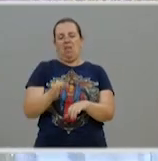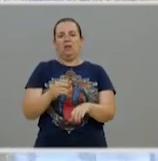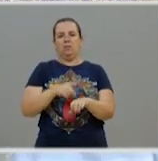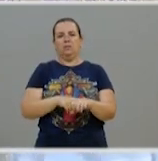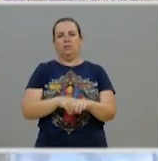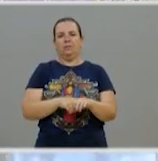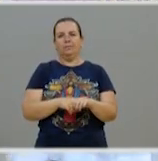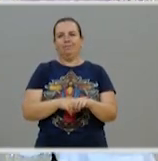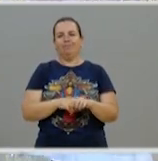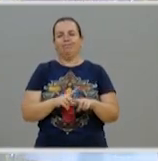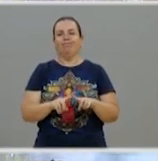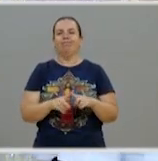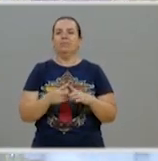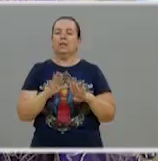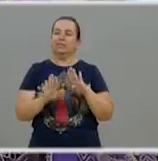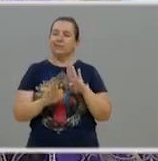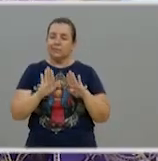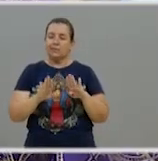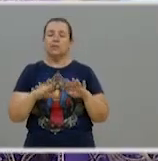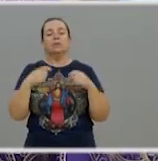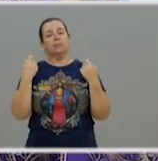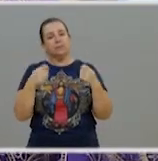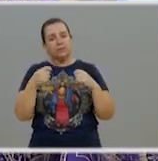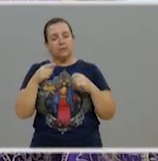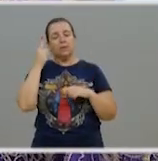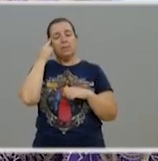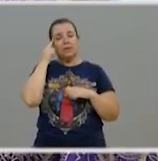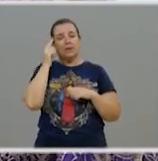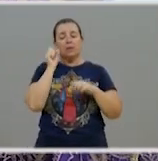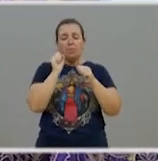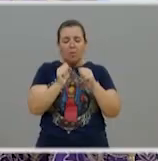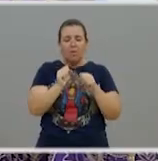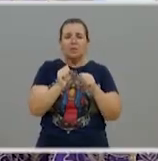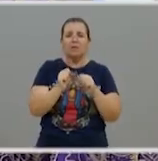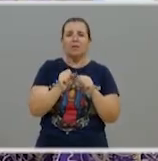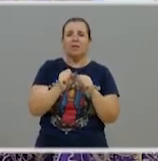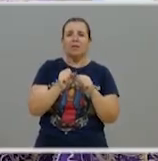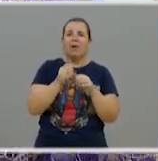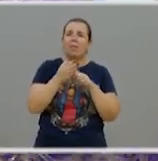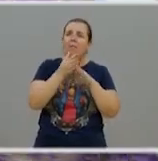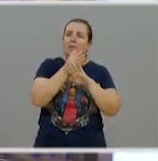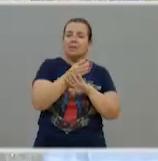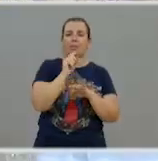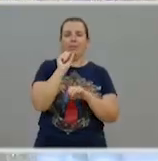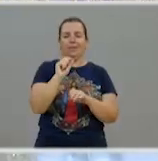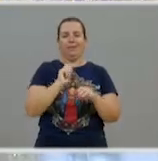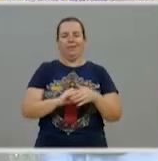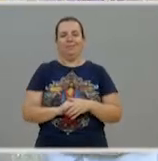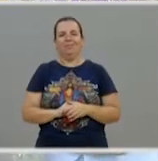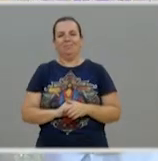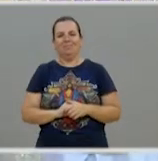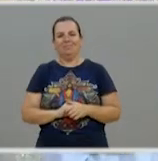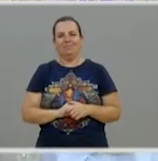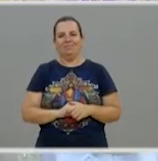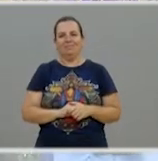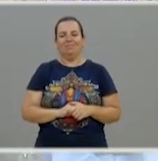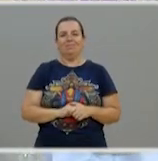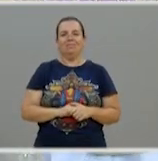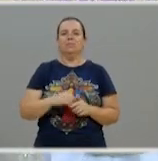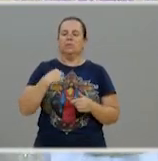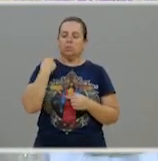Claro, as músicas têm momentos alegres, momentos reflexivos, mas é o teu Monte